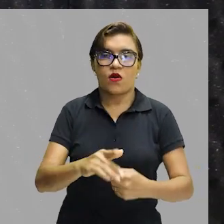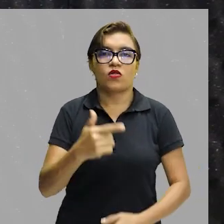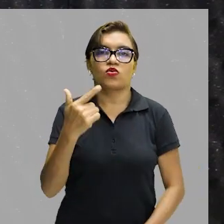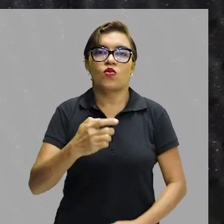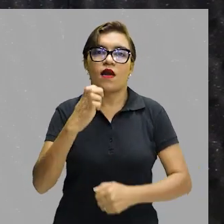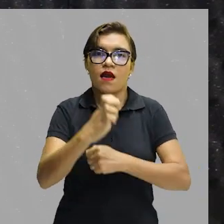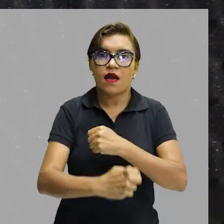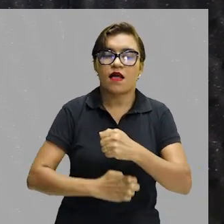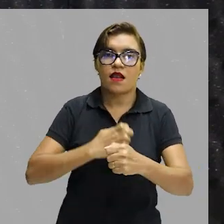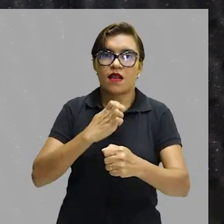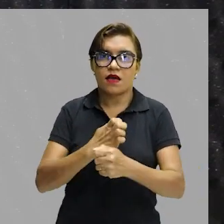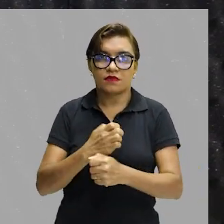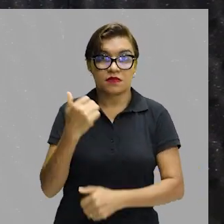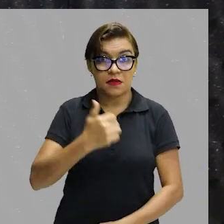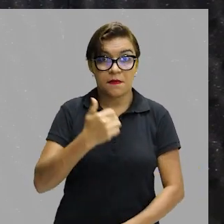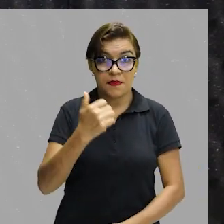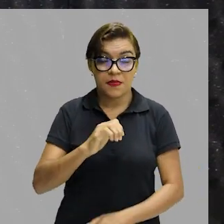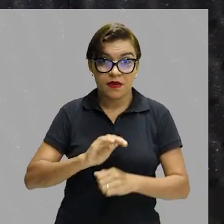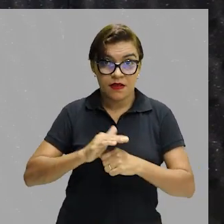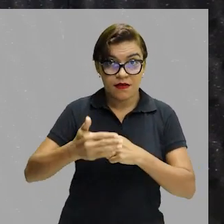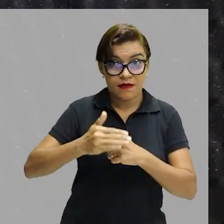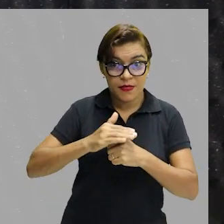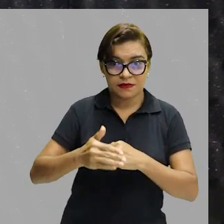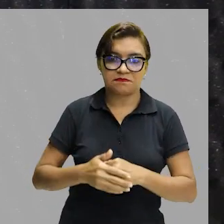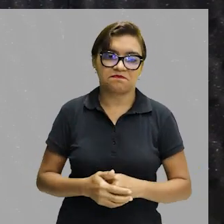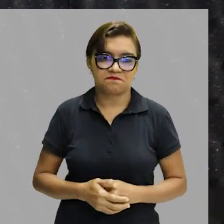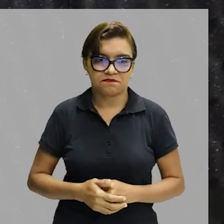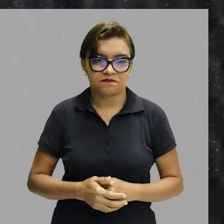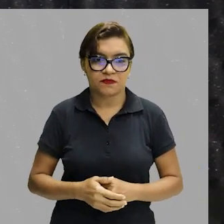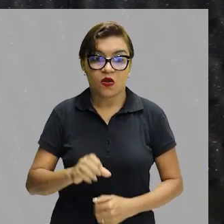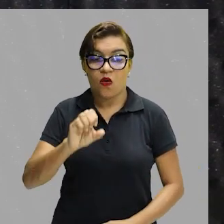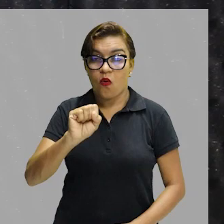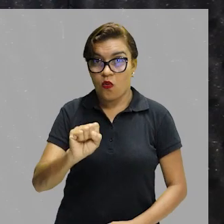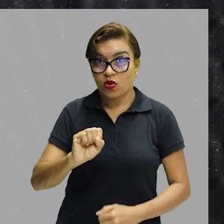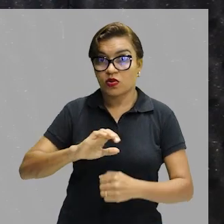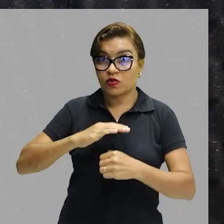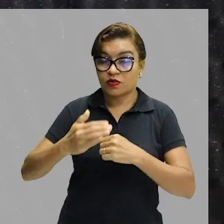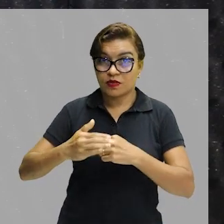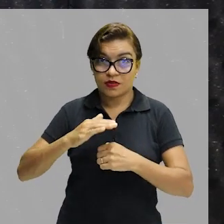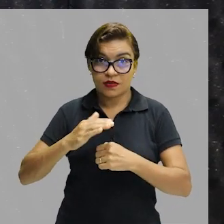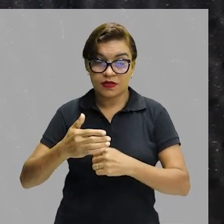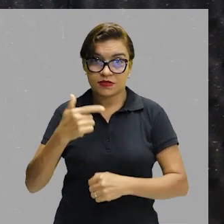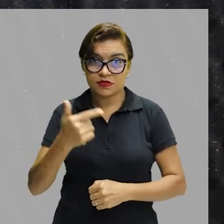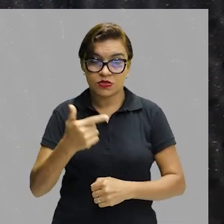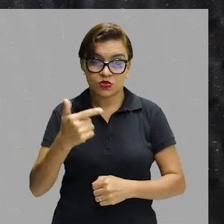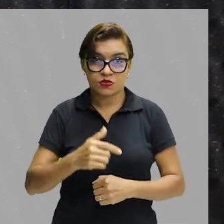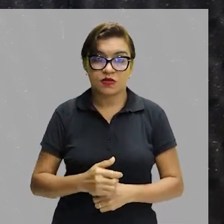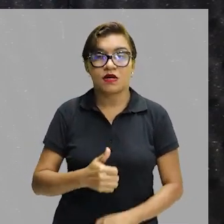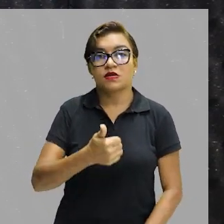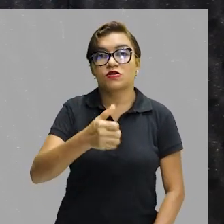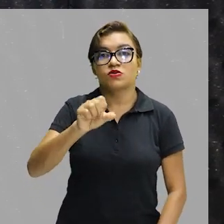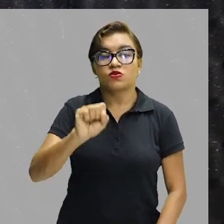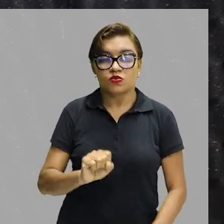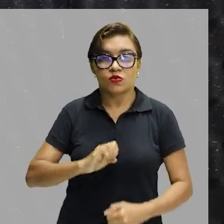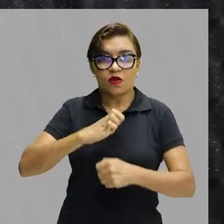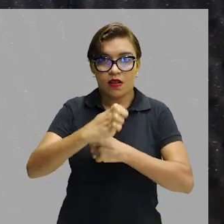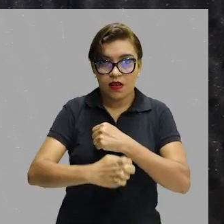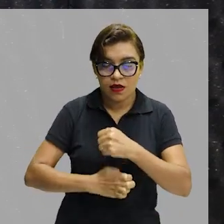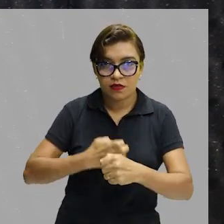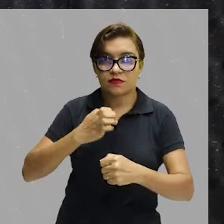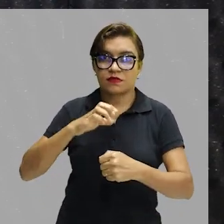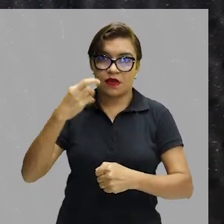elétrons na primeira camada, 8 elétrons na segunda, 18 elétrons na terceira